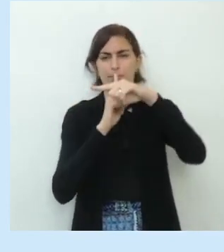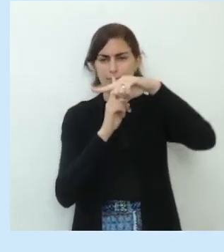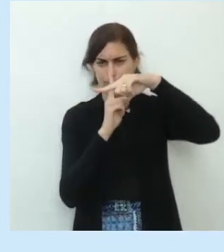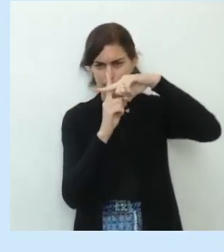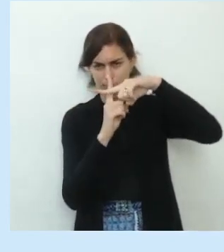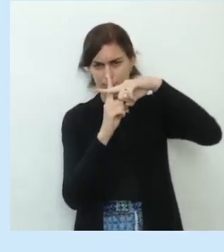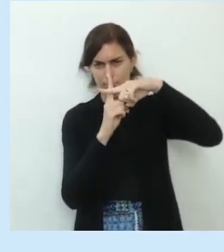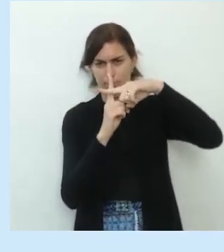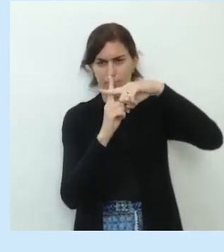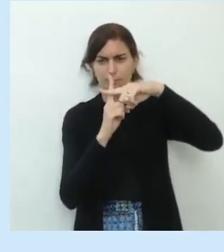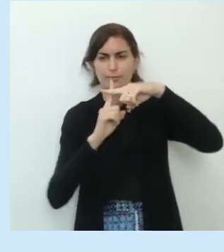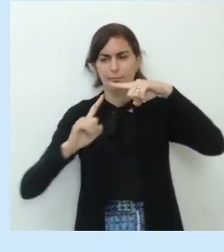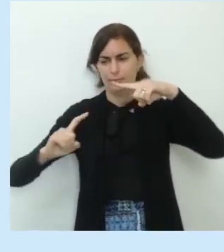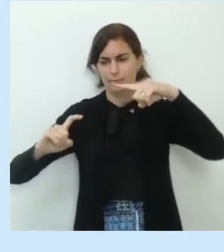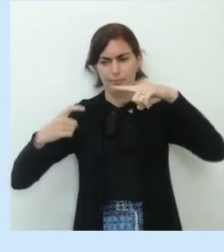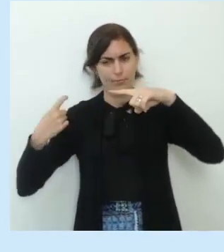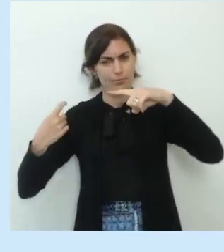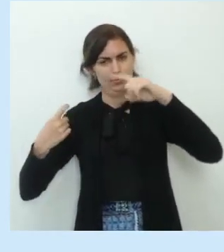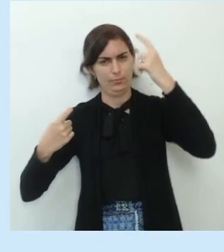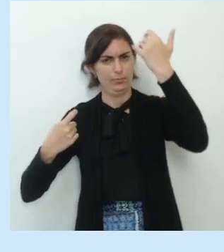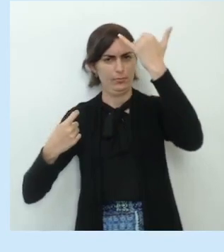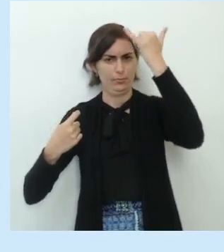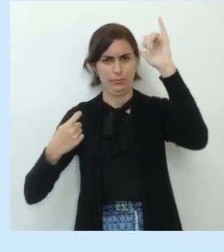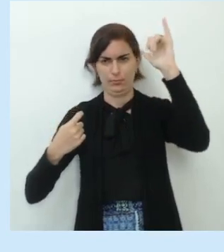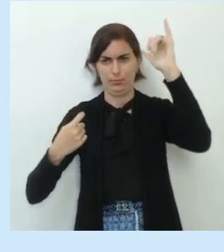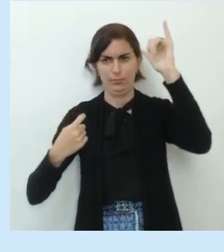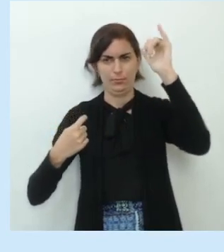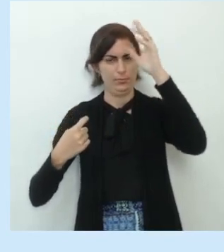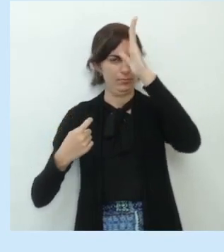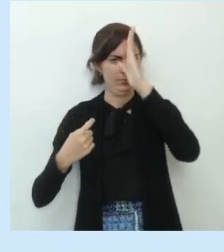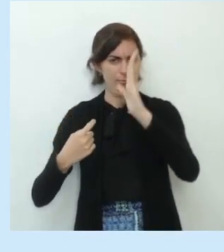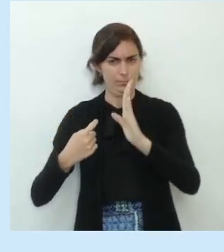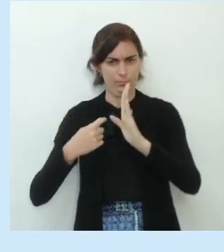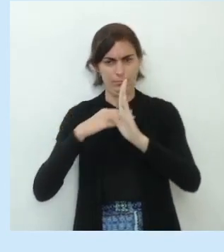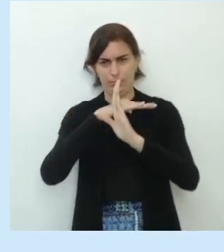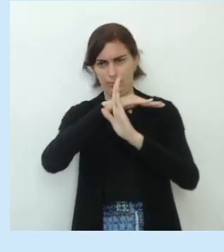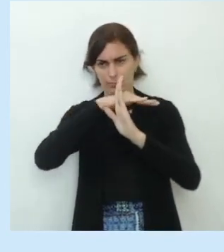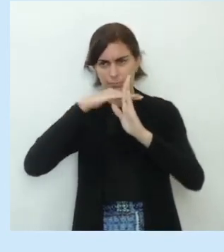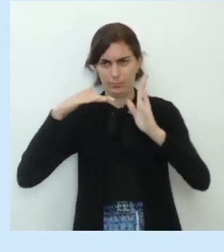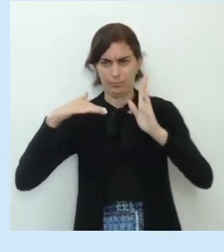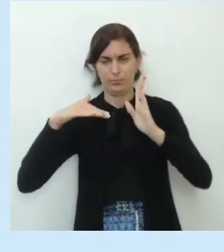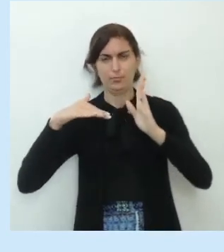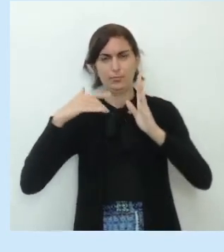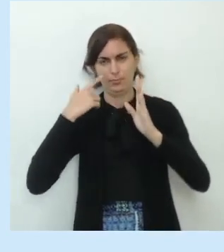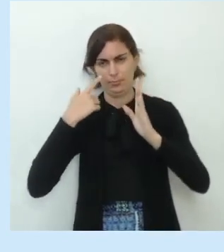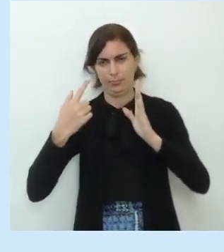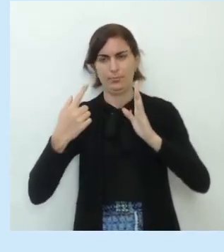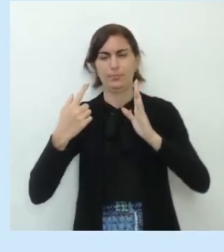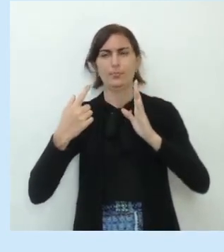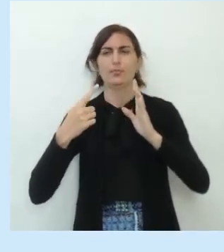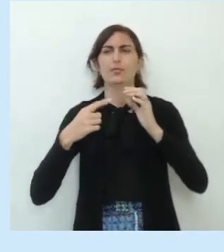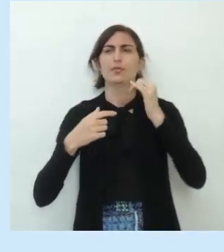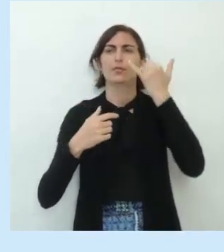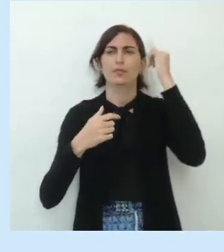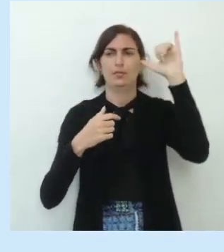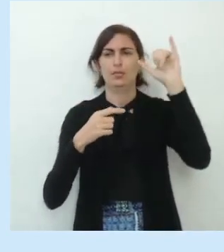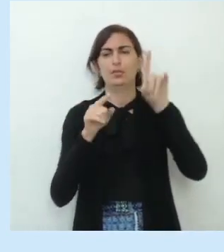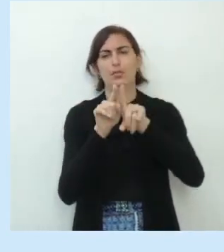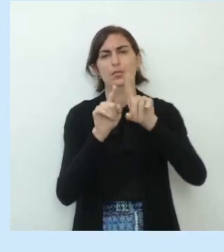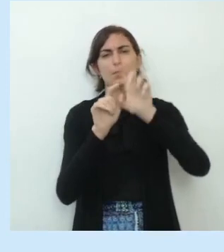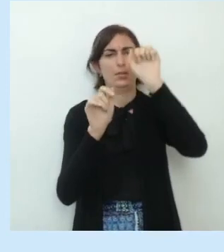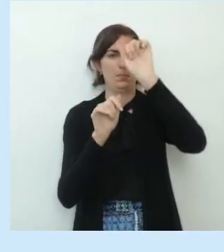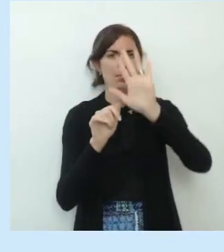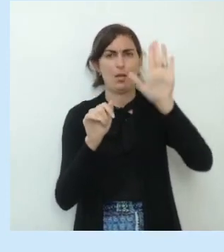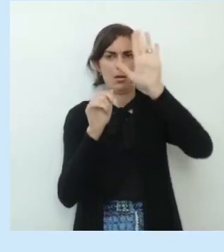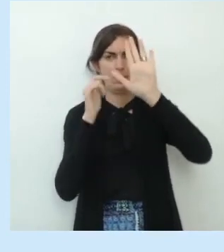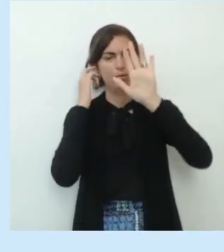é x, que nós chamamos também de domínio. Eixo das ordenadas, que é y, que nós chamamos também de